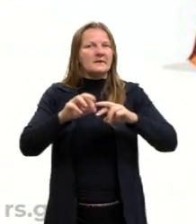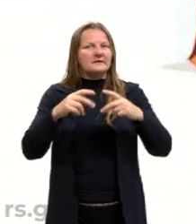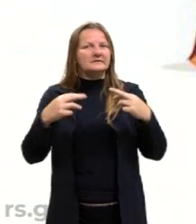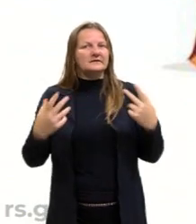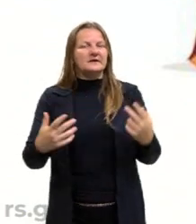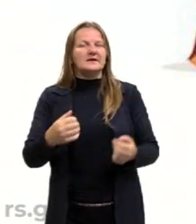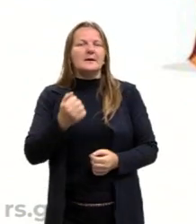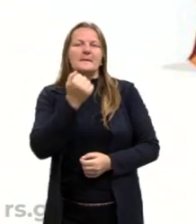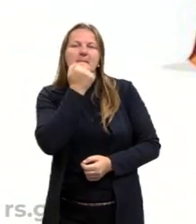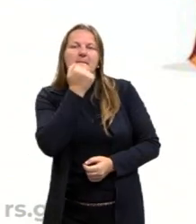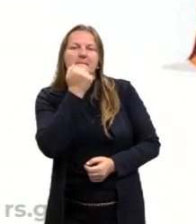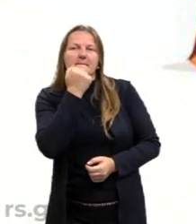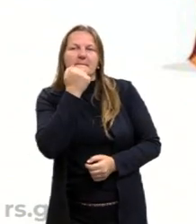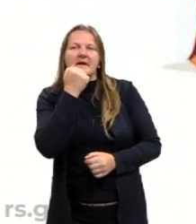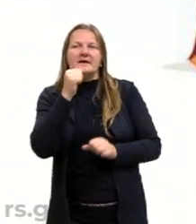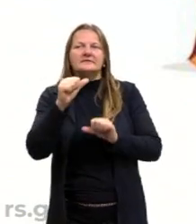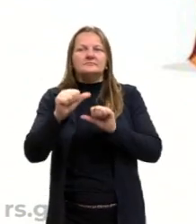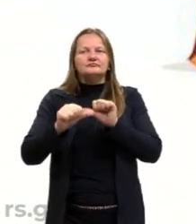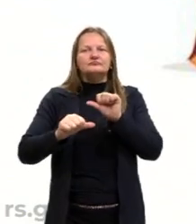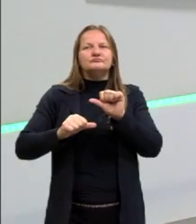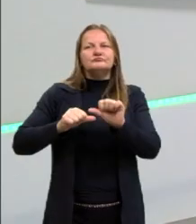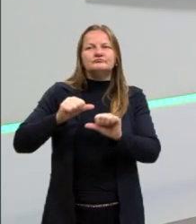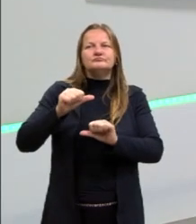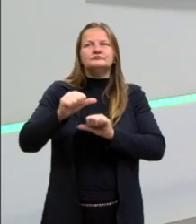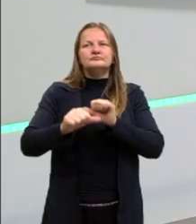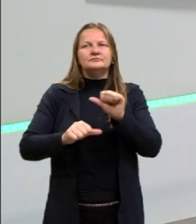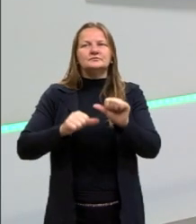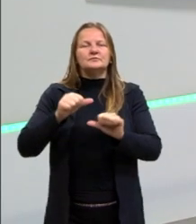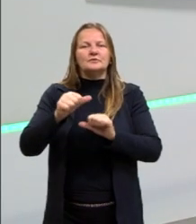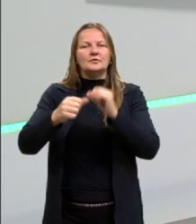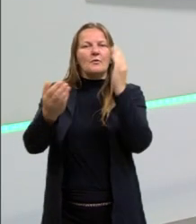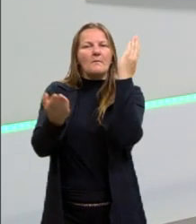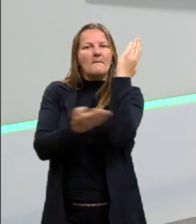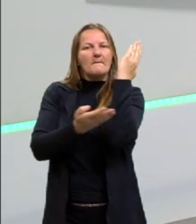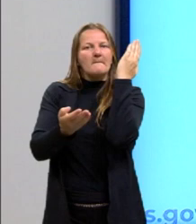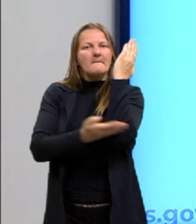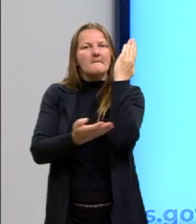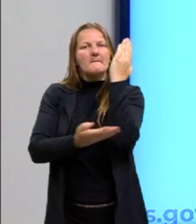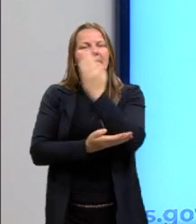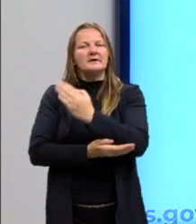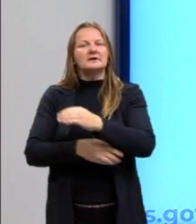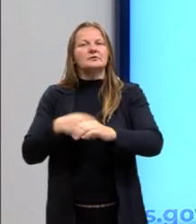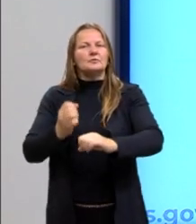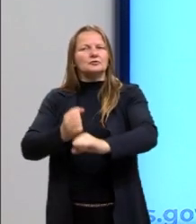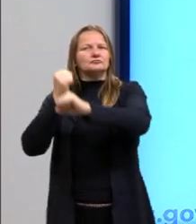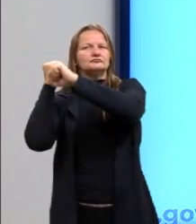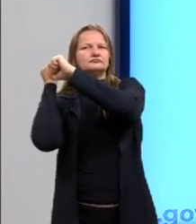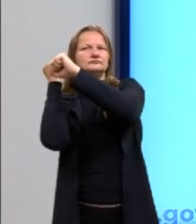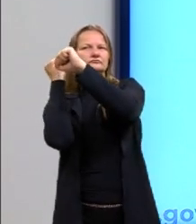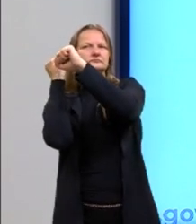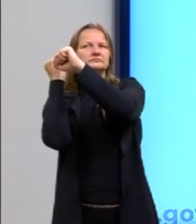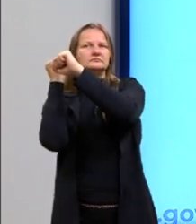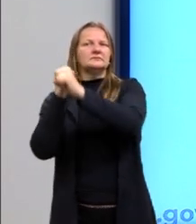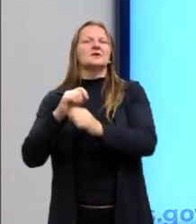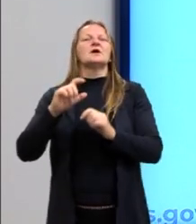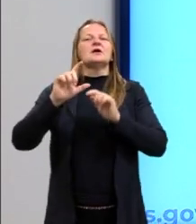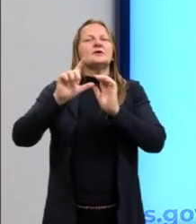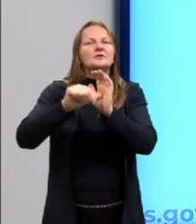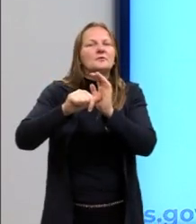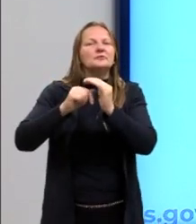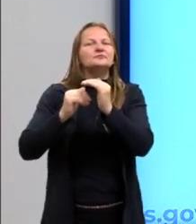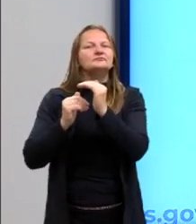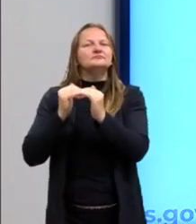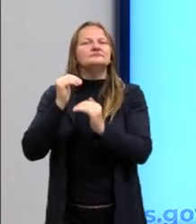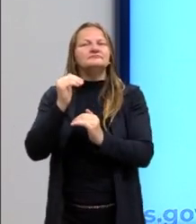pedra passa a ser ali um machado passa a ser né uma lança como ele vai depois né